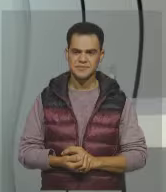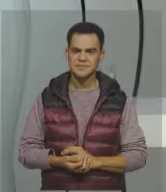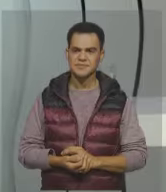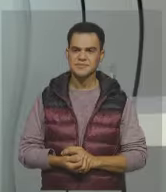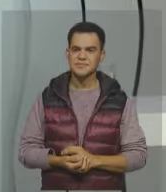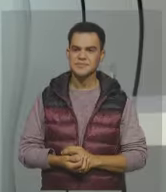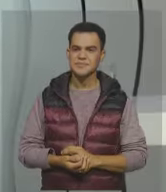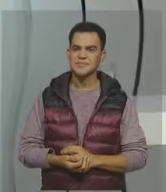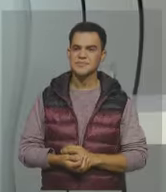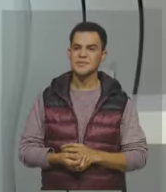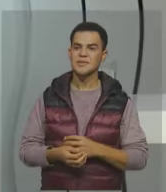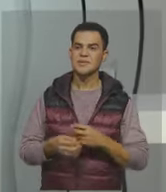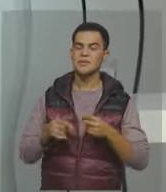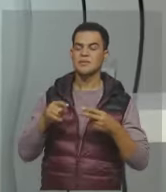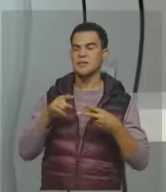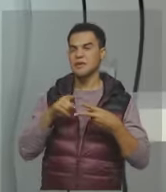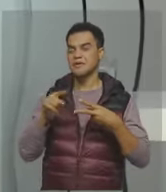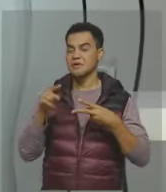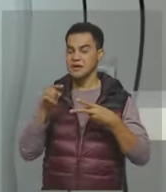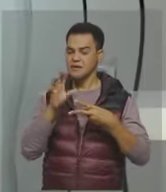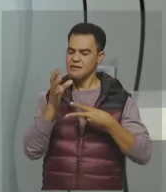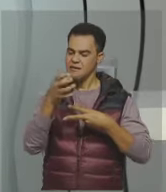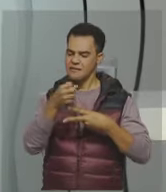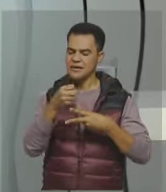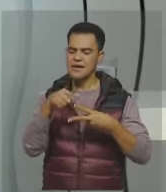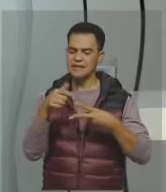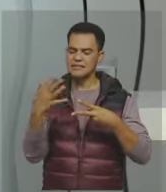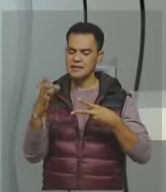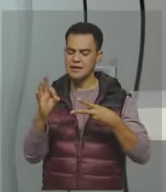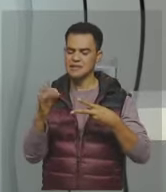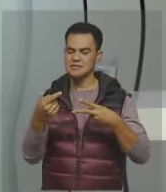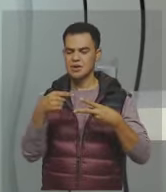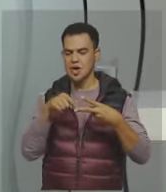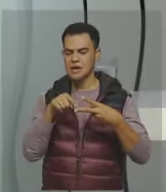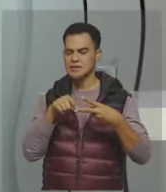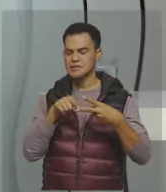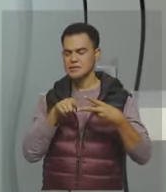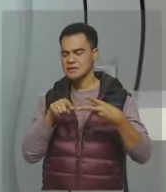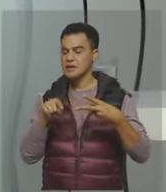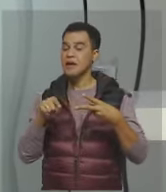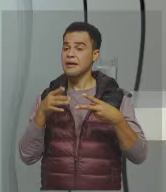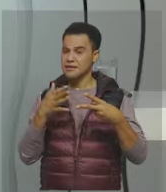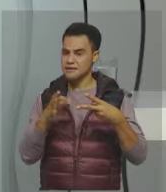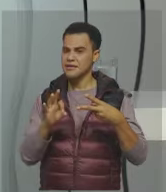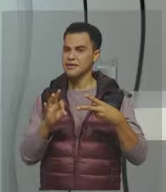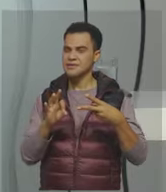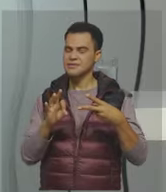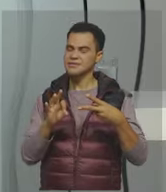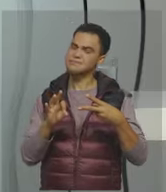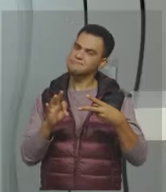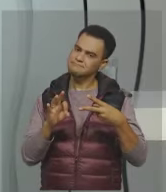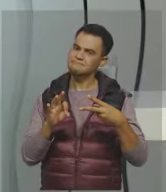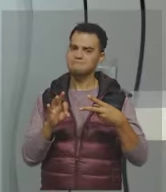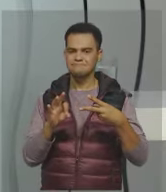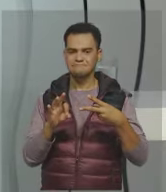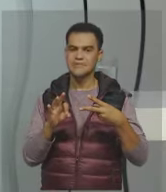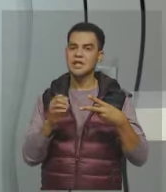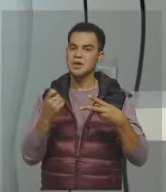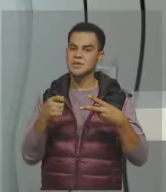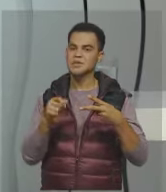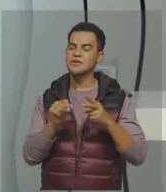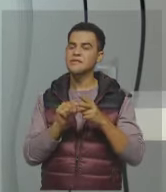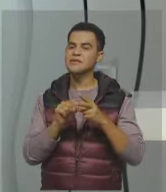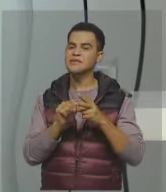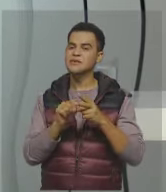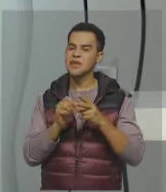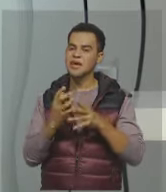Seria 10 em paralelo com 10. A gente já viu que para calcular a resistência equivalente no paralelo é fazer o produto sobre a soma, né?